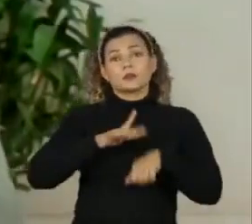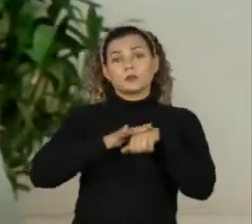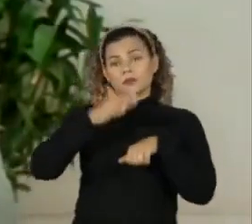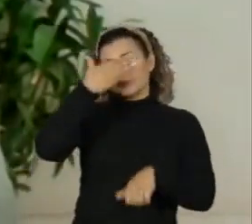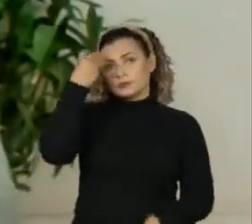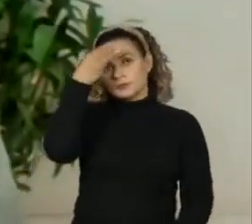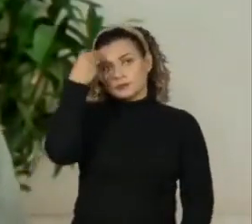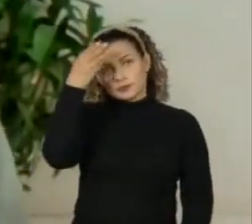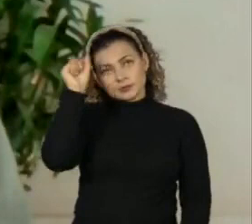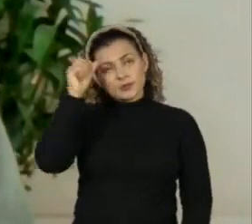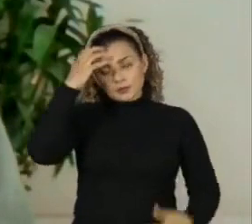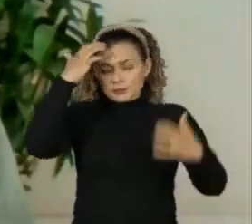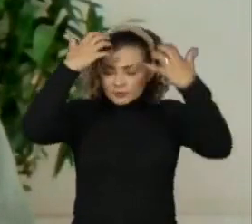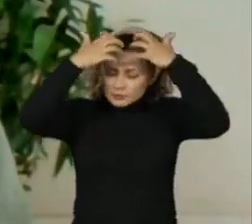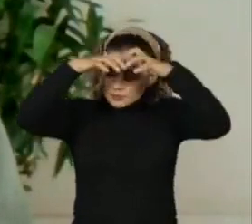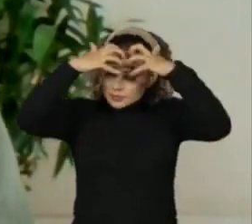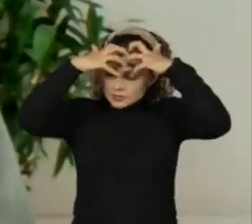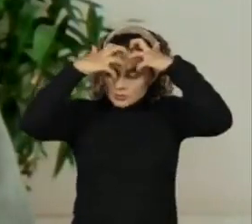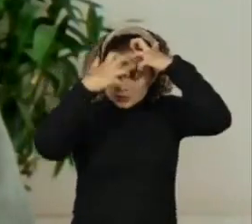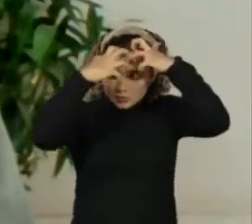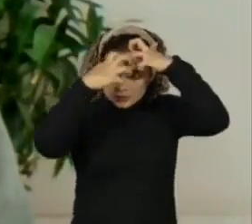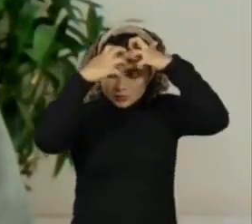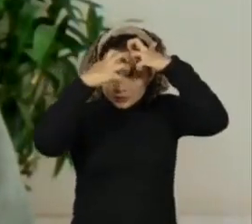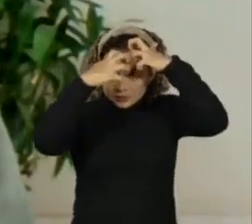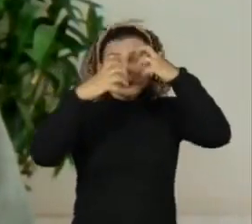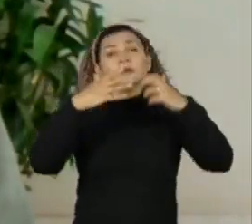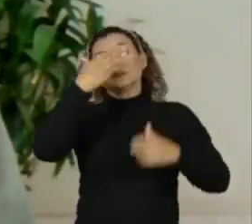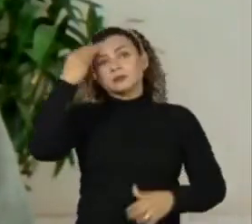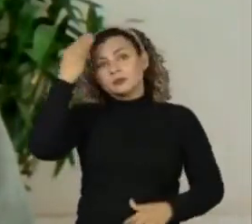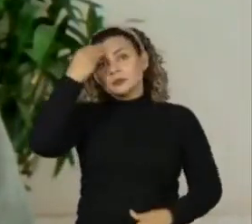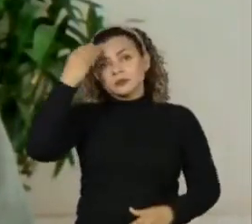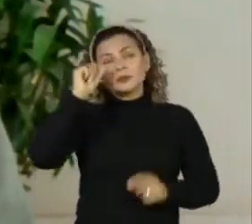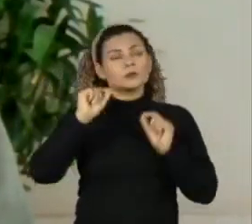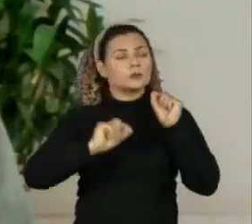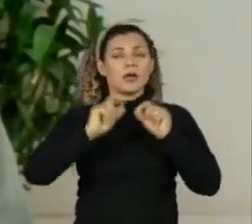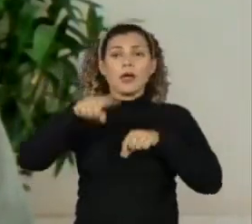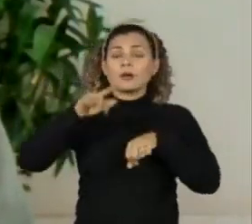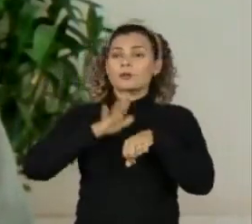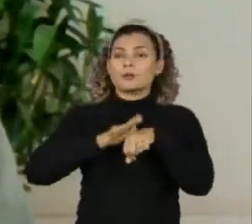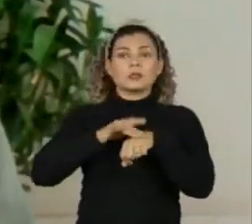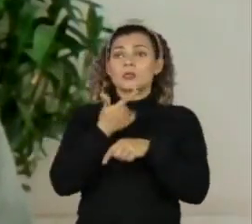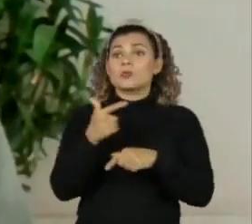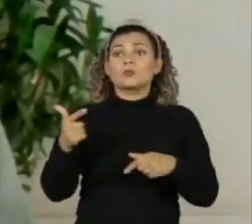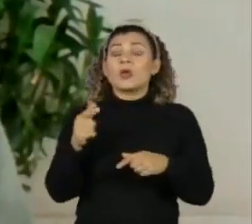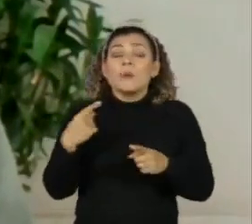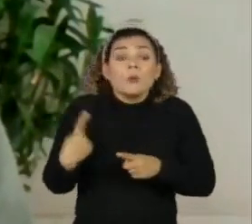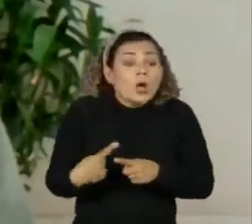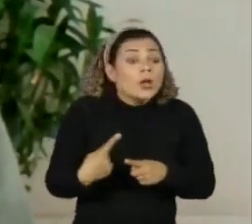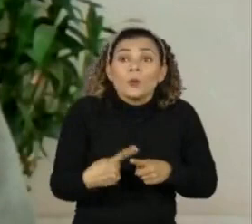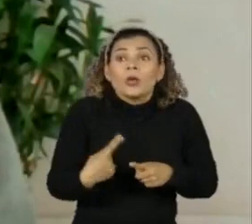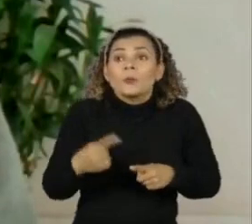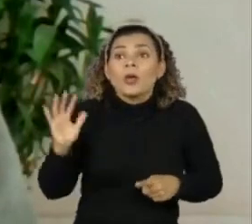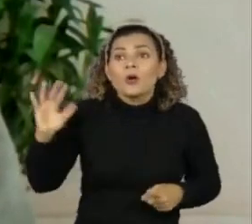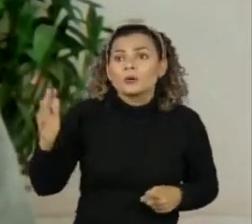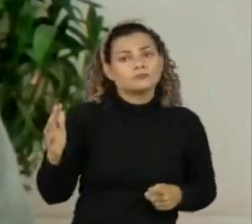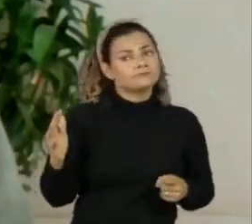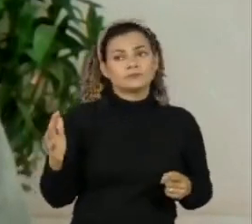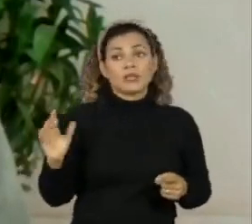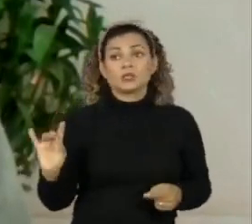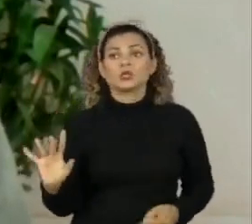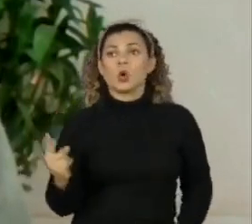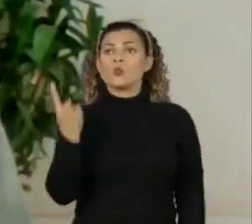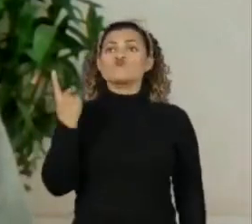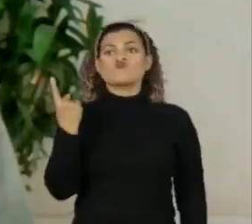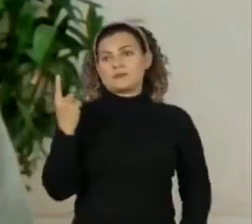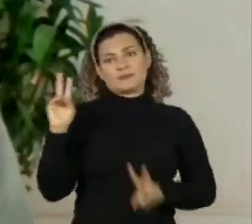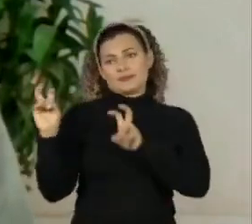degenerativa cerebral que nós temos. É uma doença que não tem exatamente uma causa única. Existem